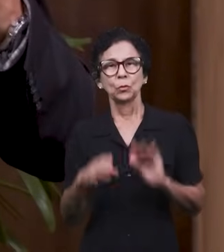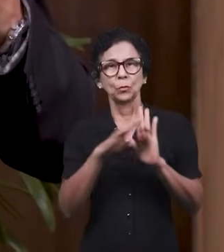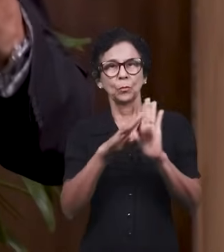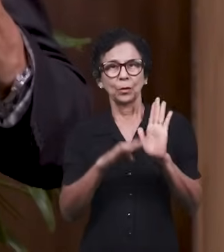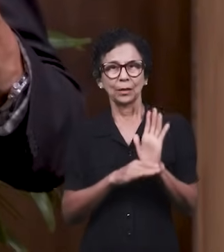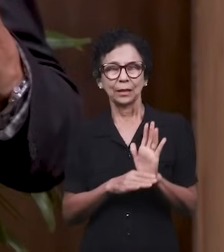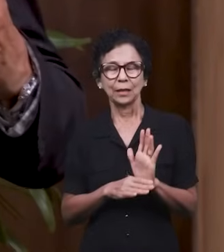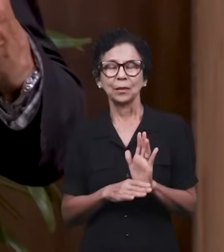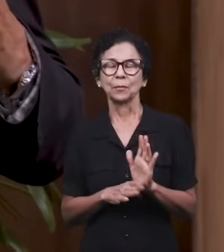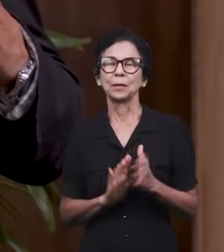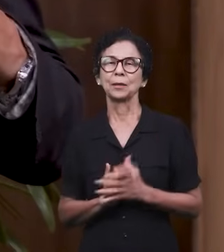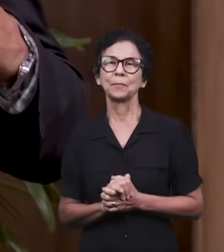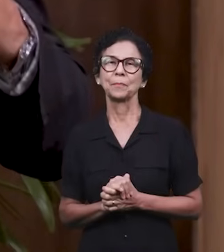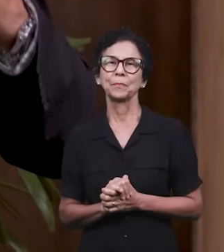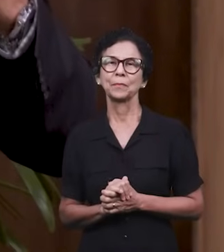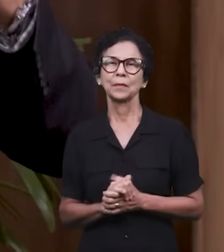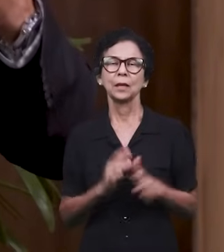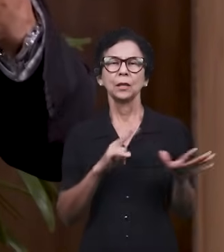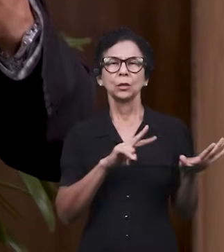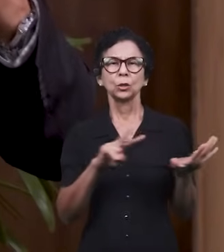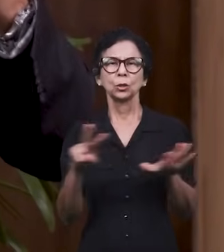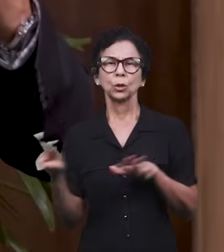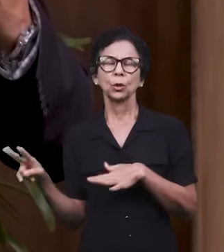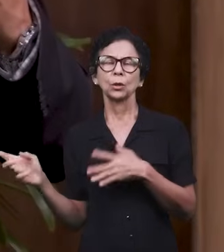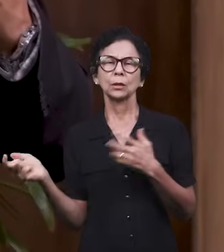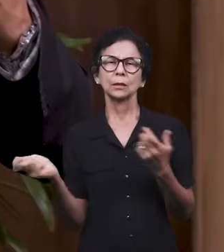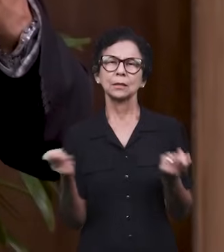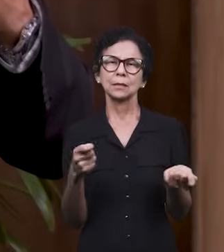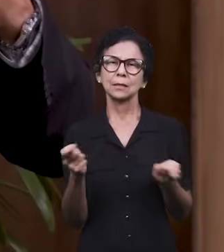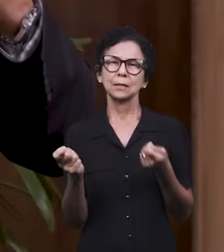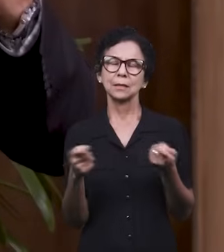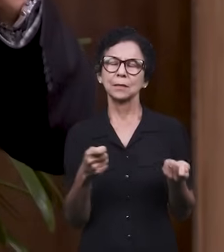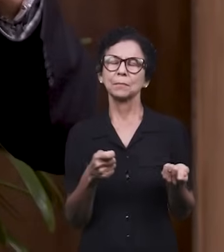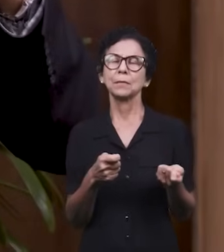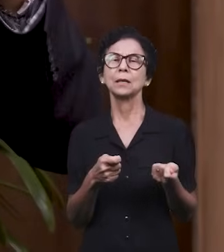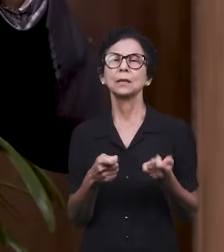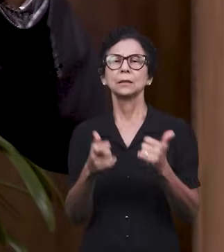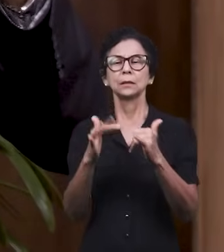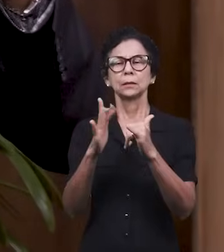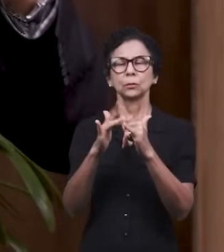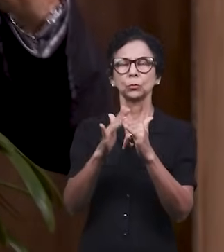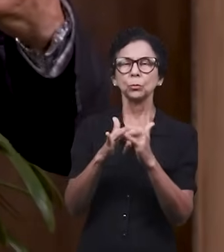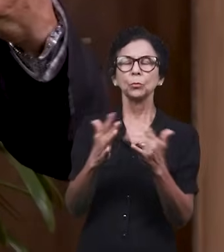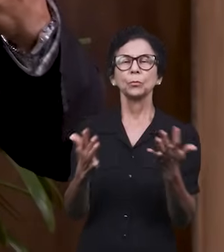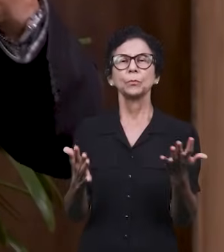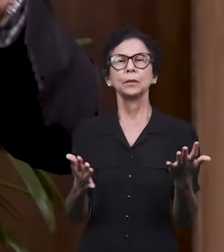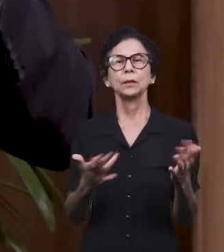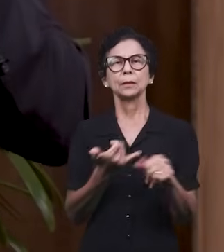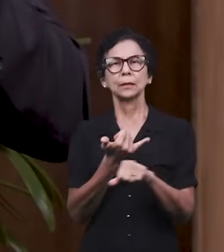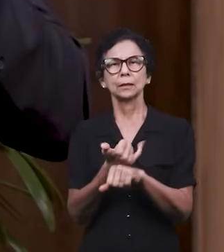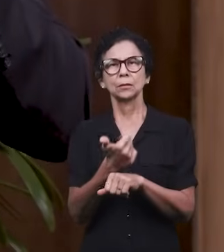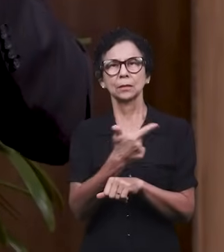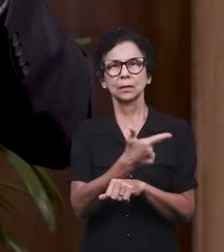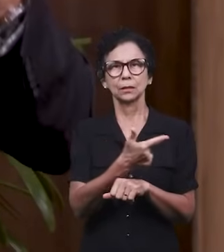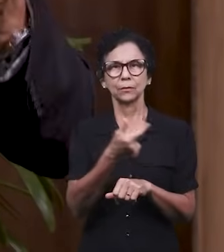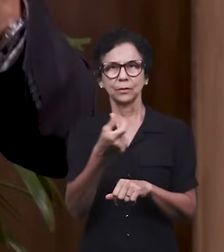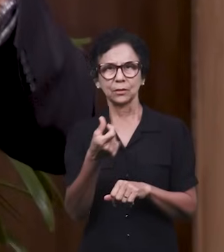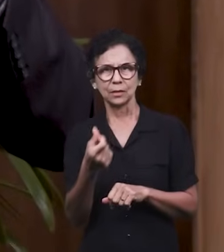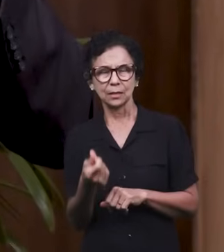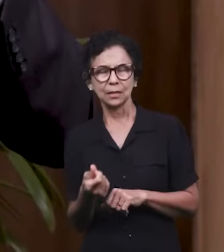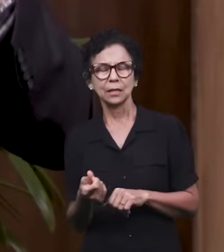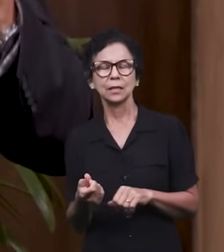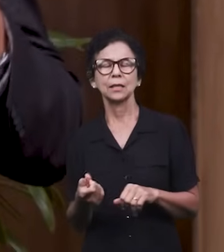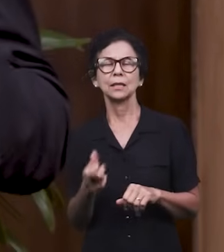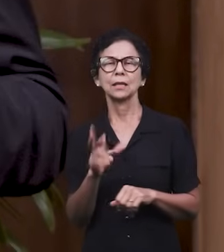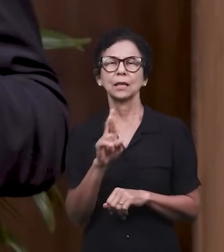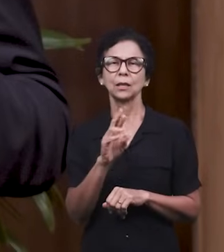toda semana pelos canais de YouTube, canal 126, 80 de